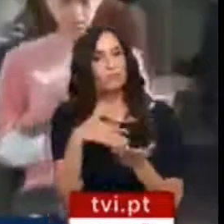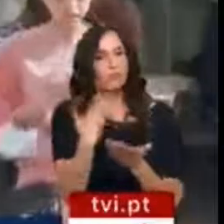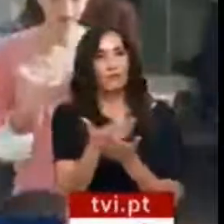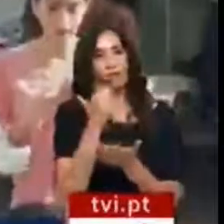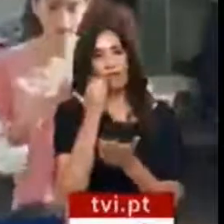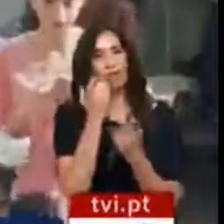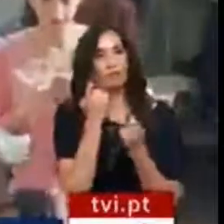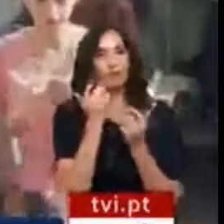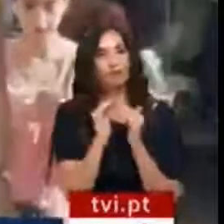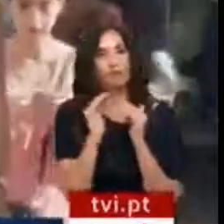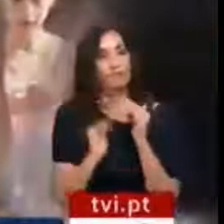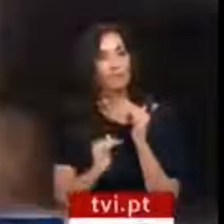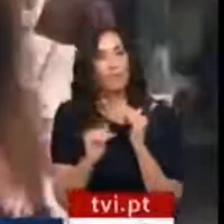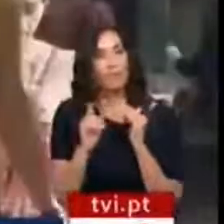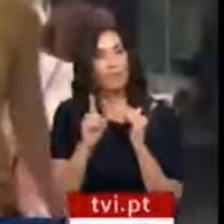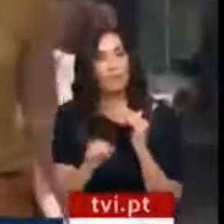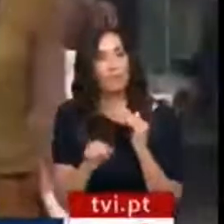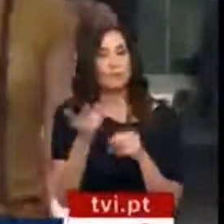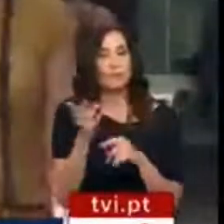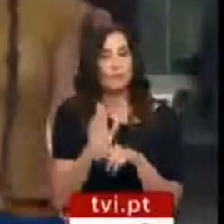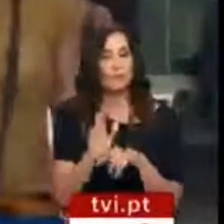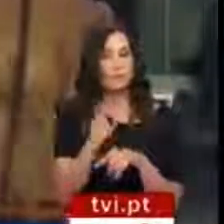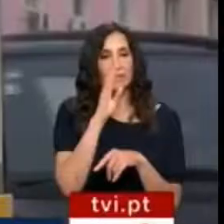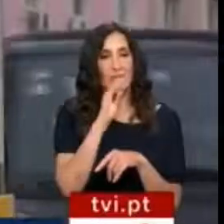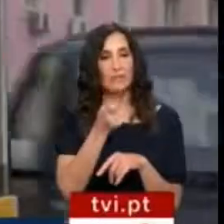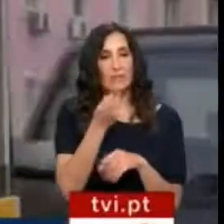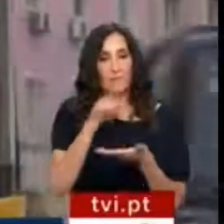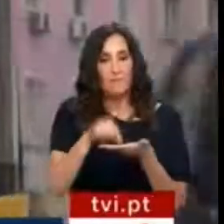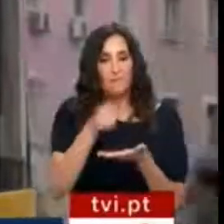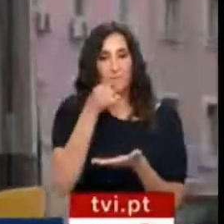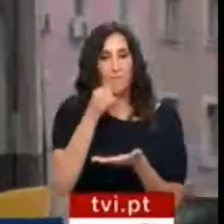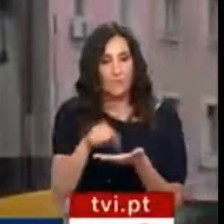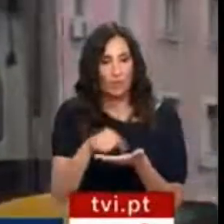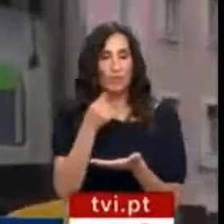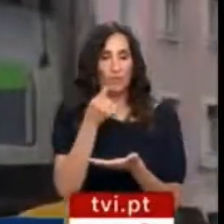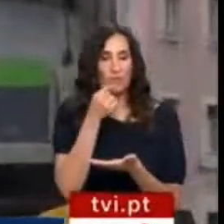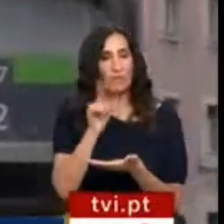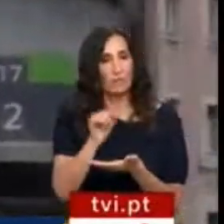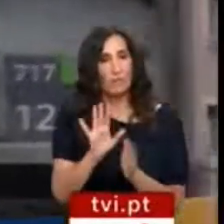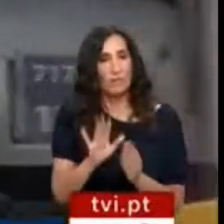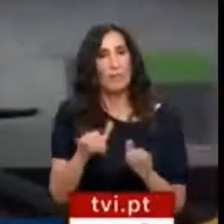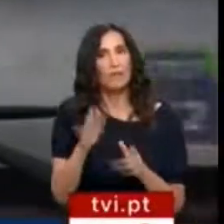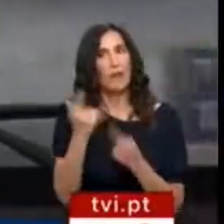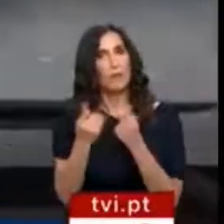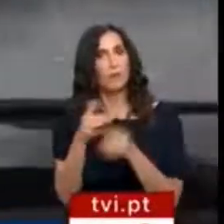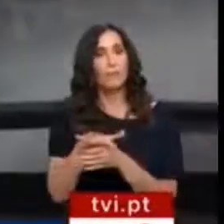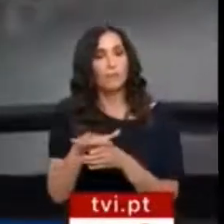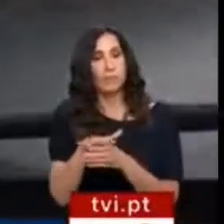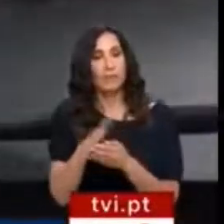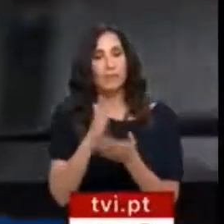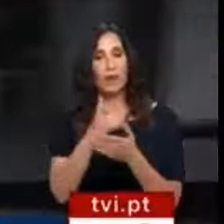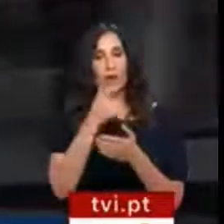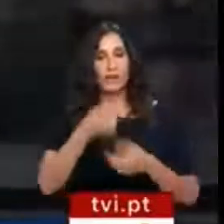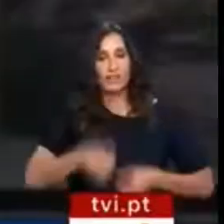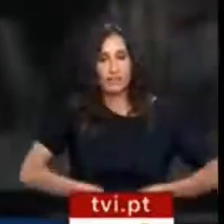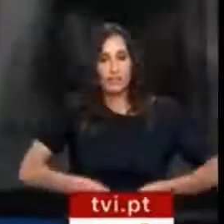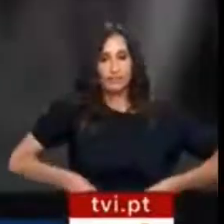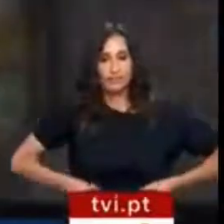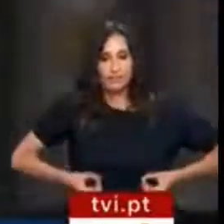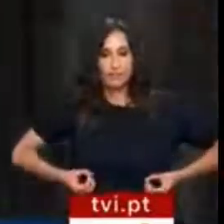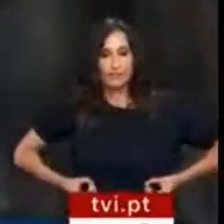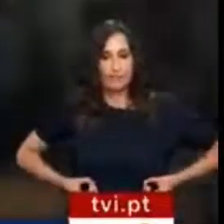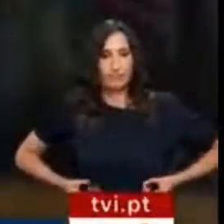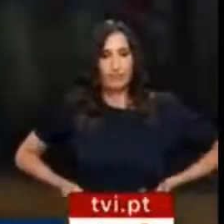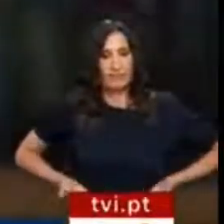aliviar os sintomas, assim como a tomada prolongada da pílula hormonal. Mas há casos em que só a remoção do aparelho reprodutor é